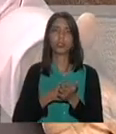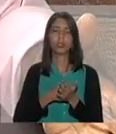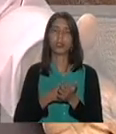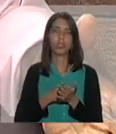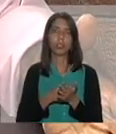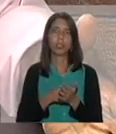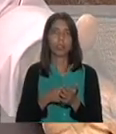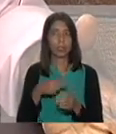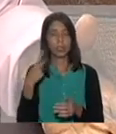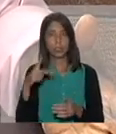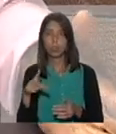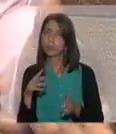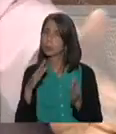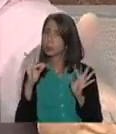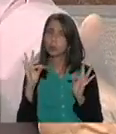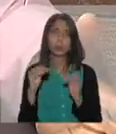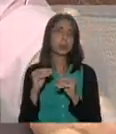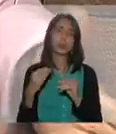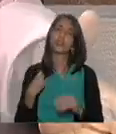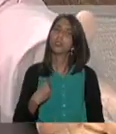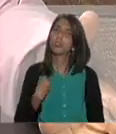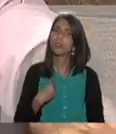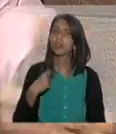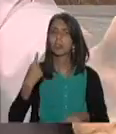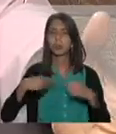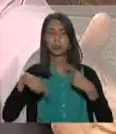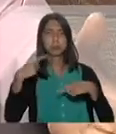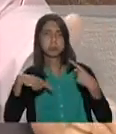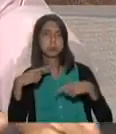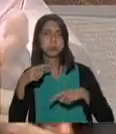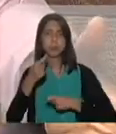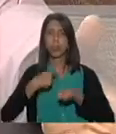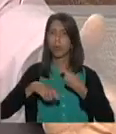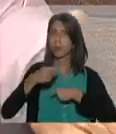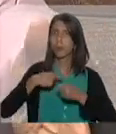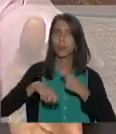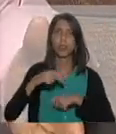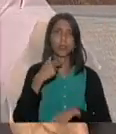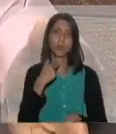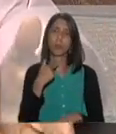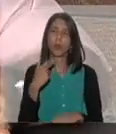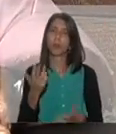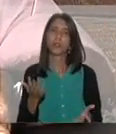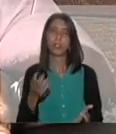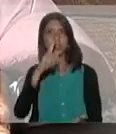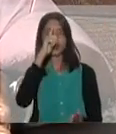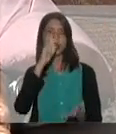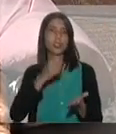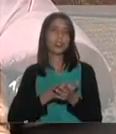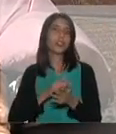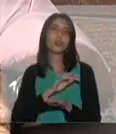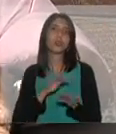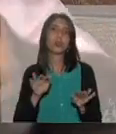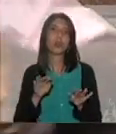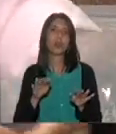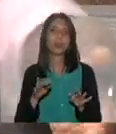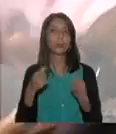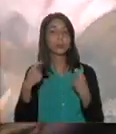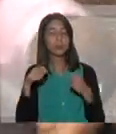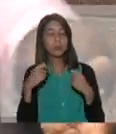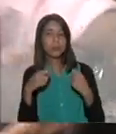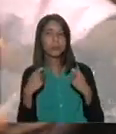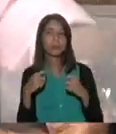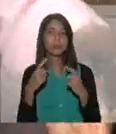baixo. Entendeu? Isso em tudo, na vida, na política, na economia. Não pode ser de cima para baixo. Entendeu? Tem que